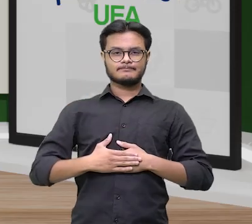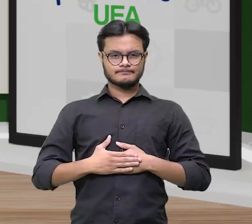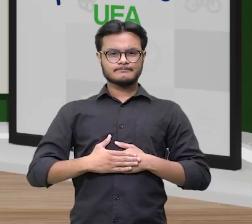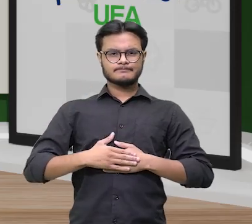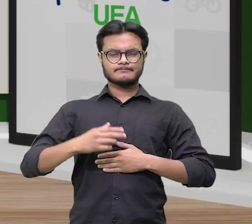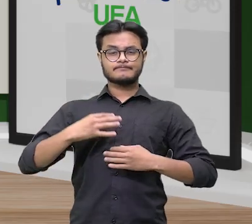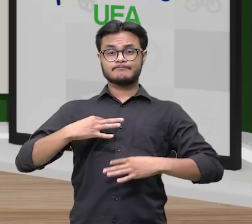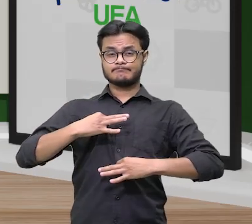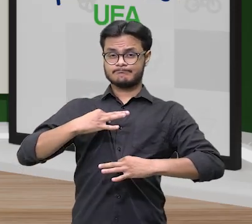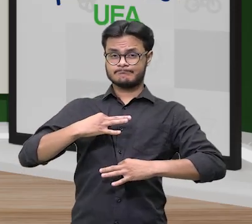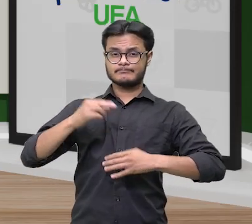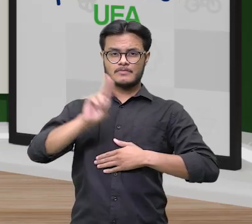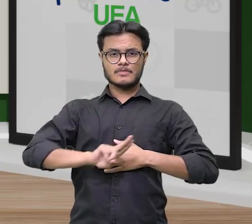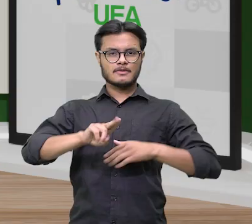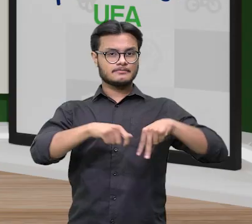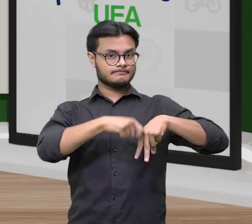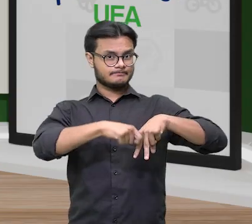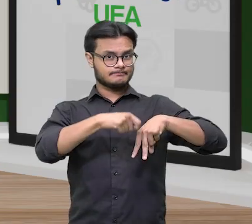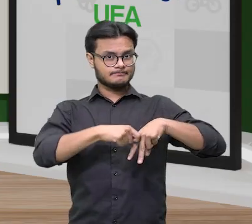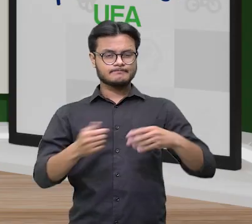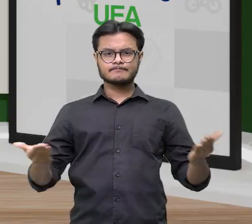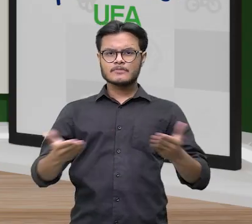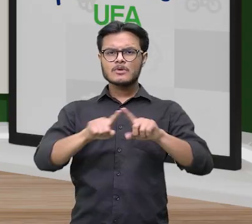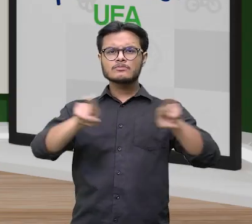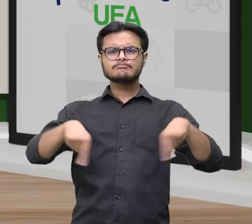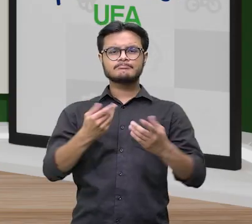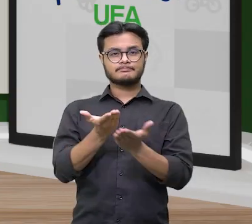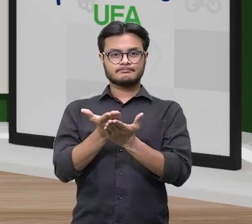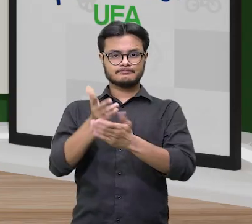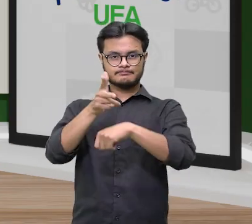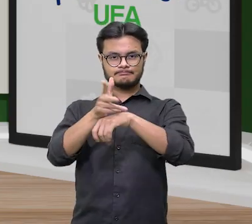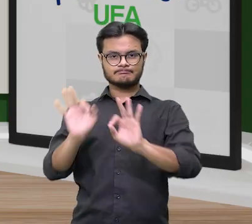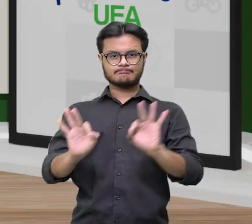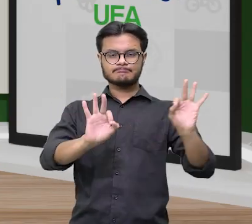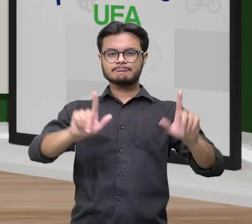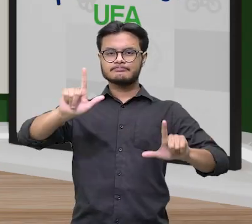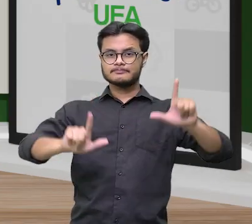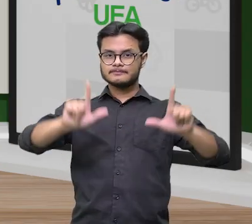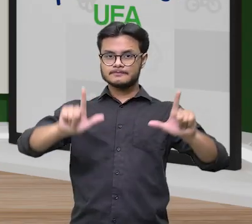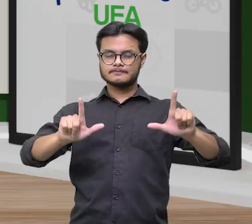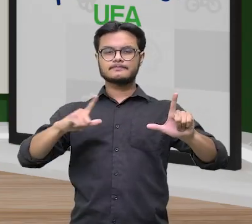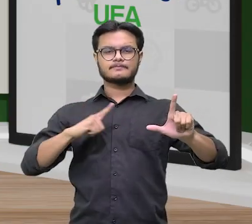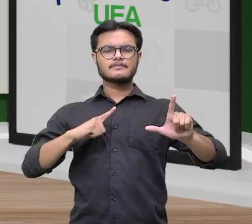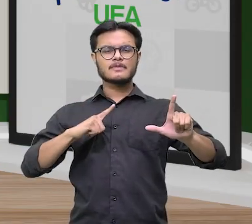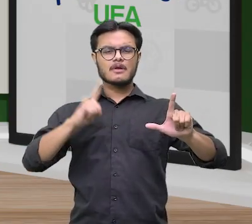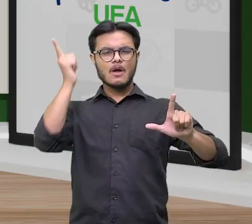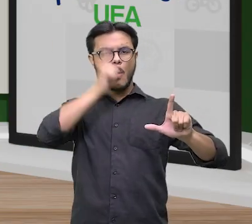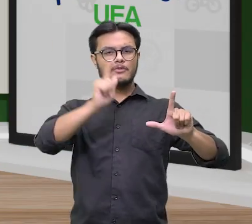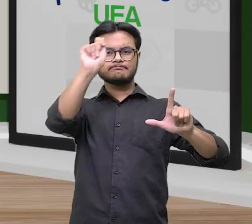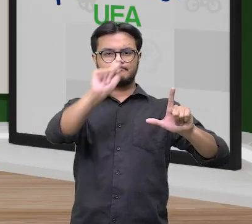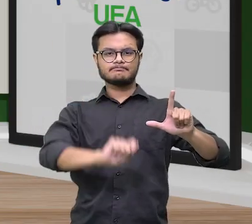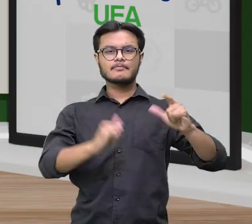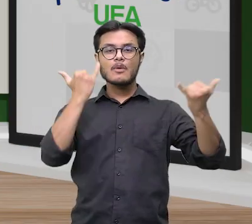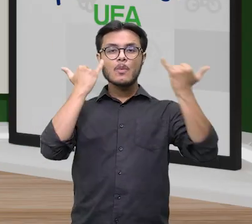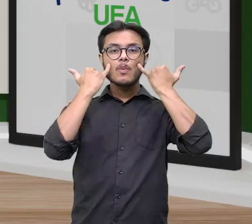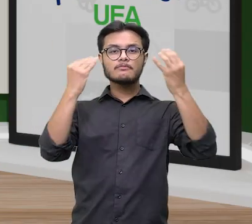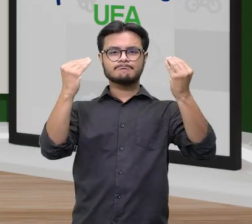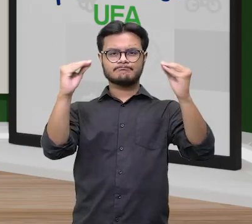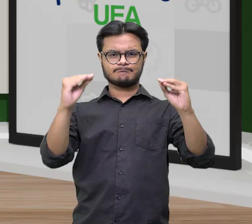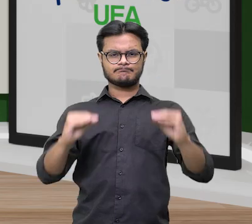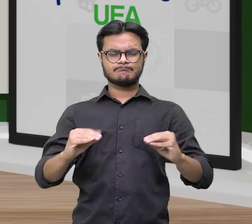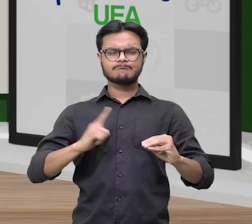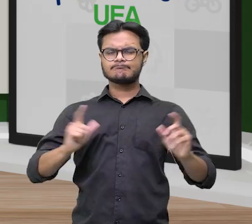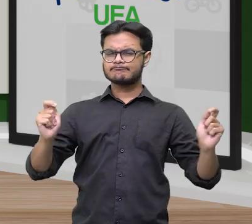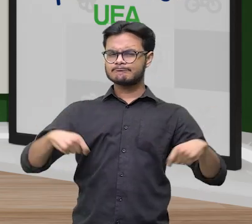Estou trajando calça jeans e camisa cinza. Nossa sala de aula é um estúdio de TV e estou ao lado de uma tela interativa que utilizarei para fazer